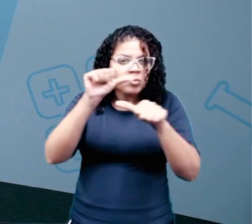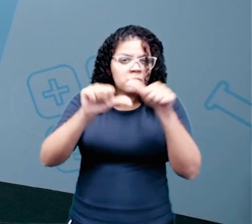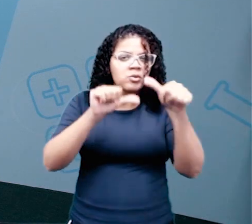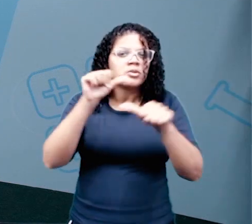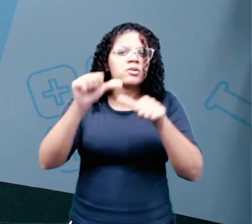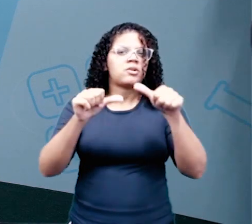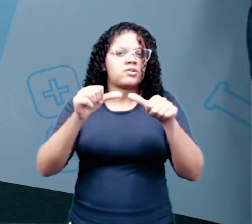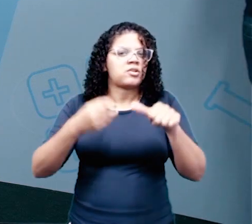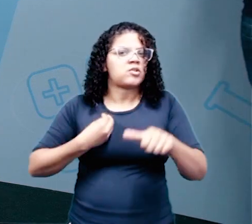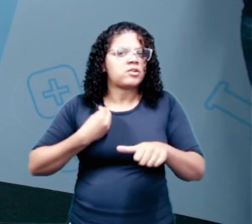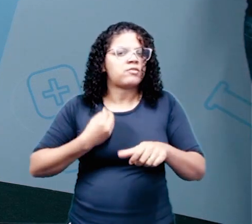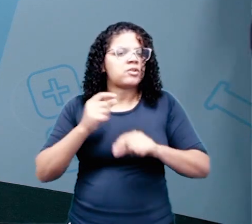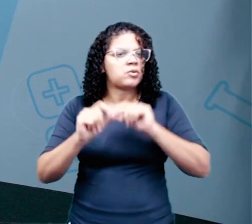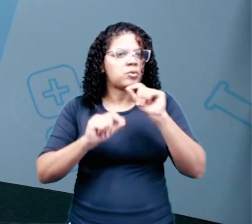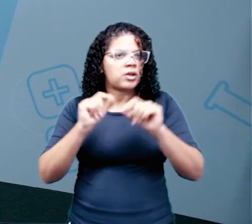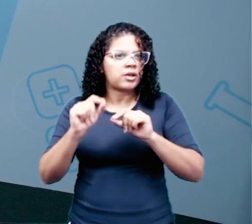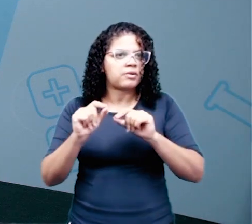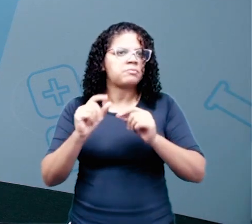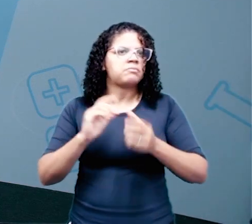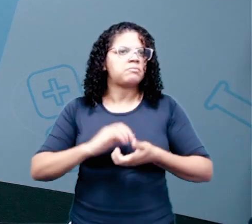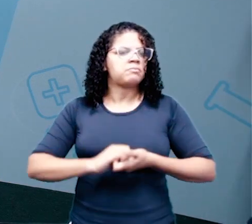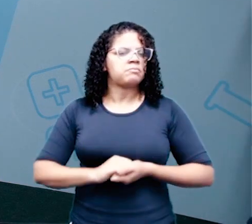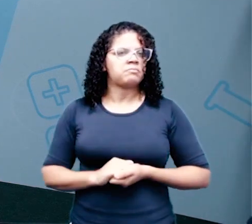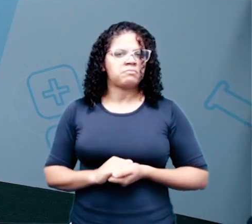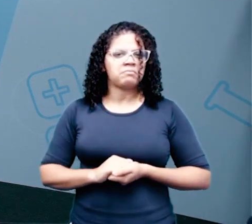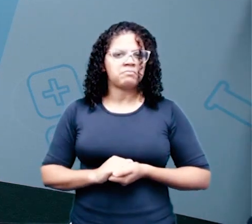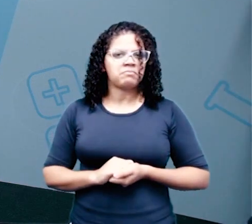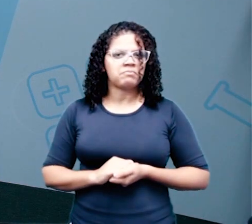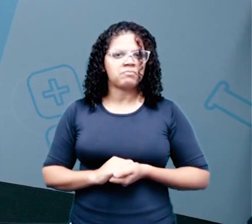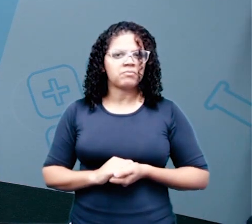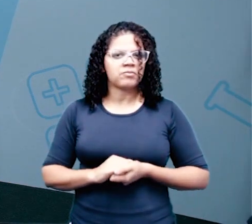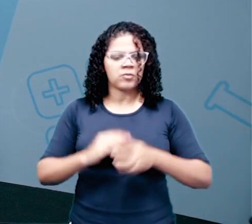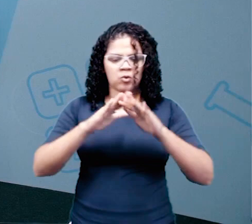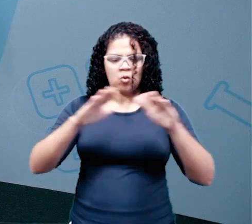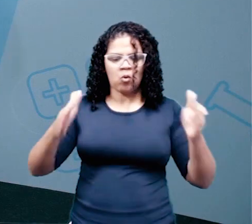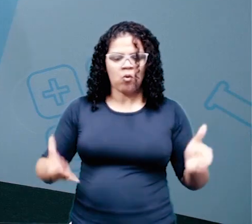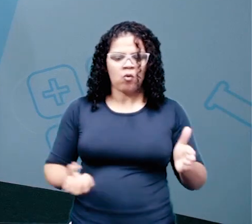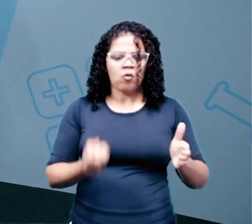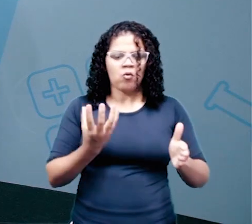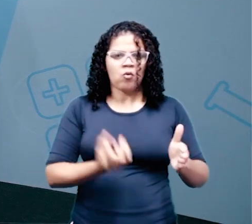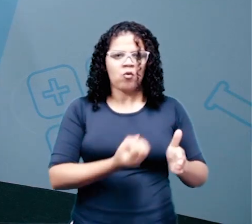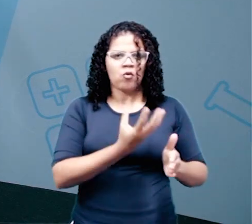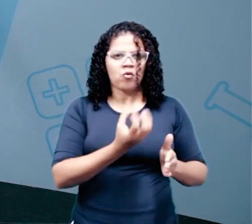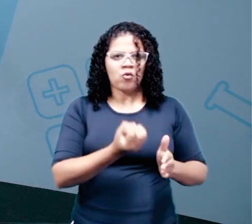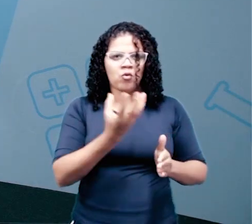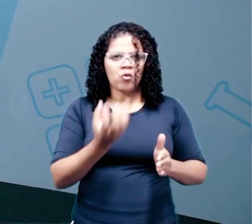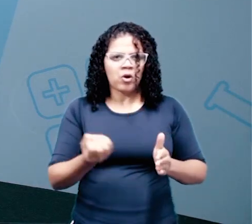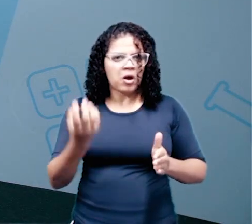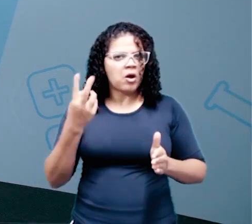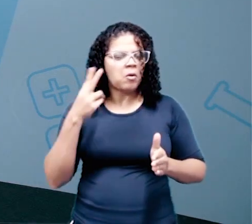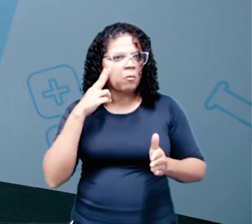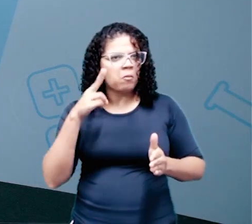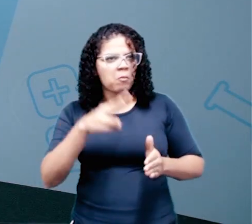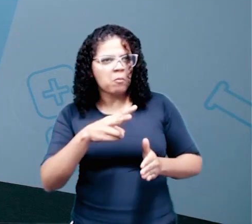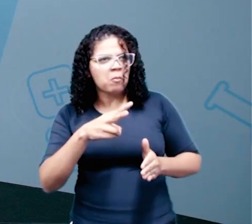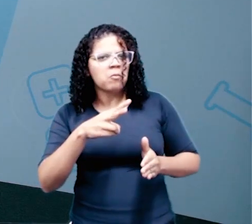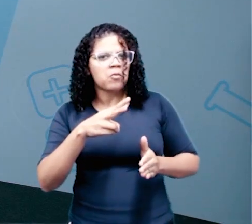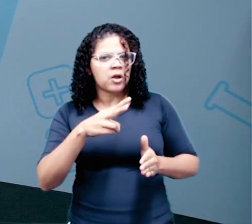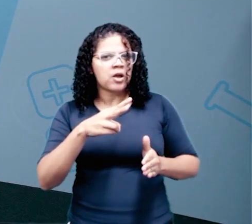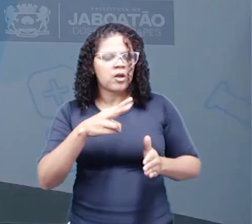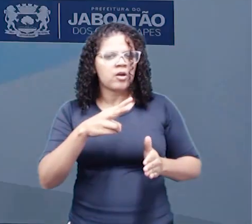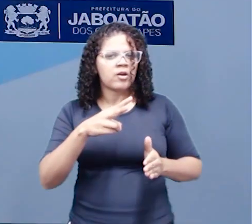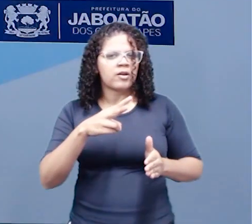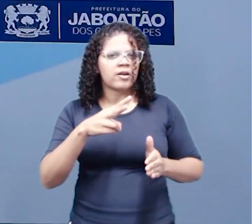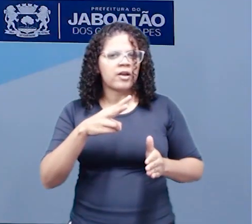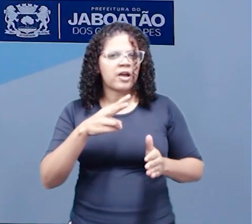só? Ó. É esse fogão. Eu ia falar da fervura da água,